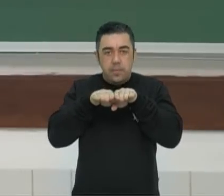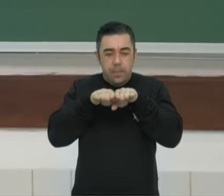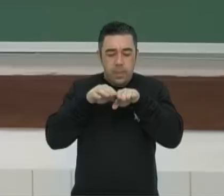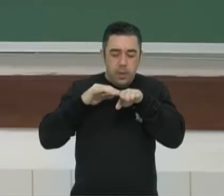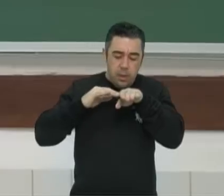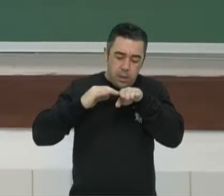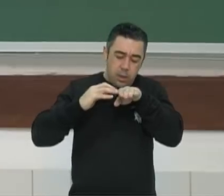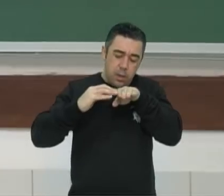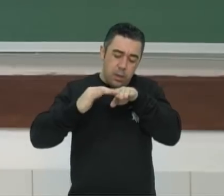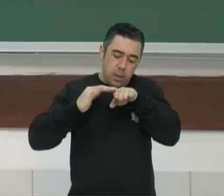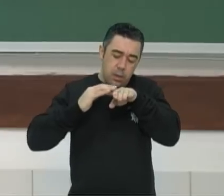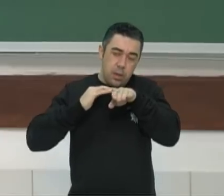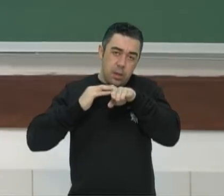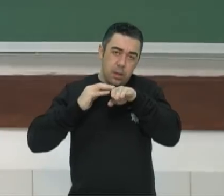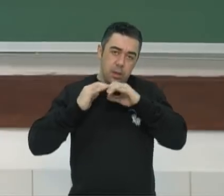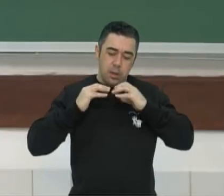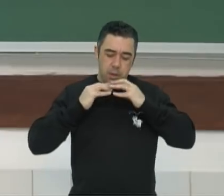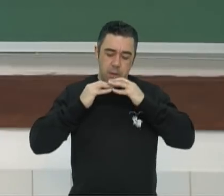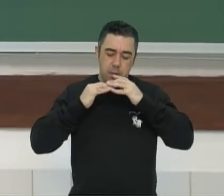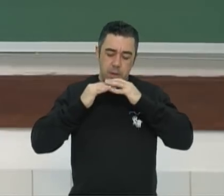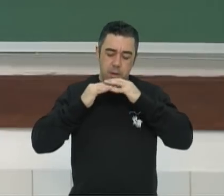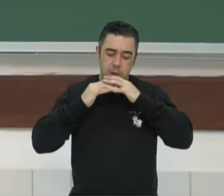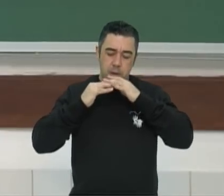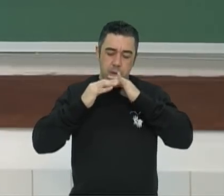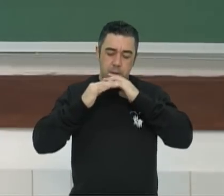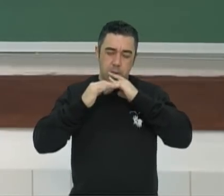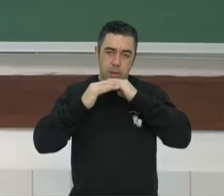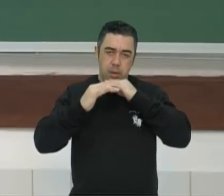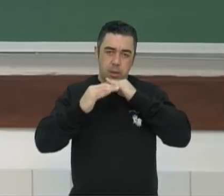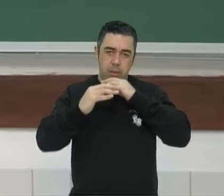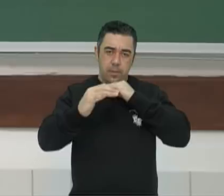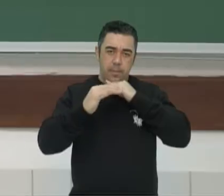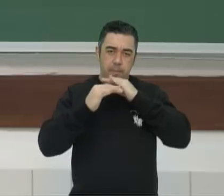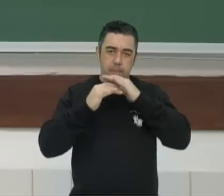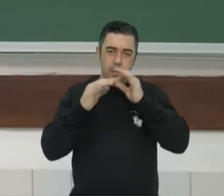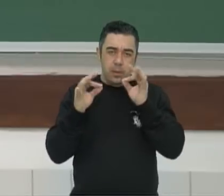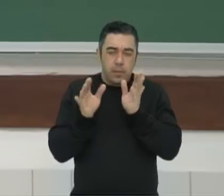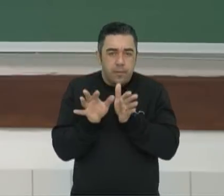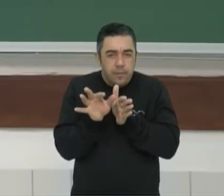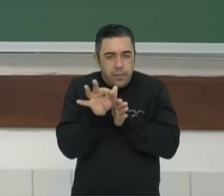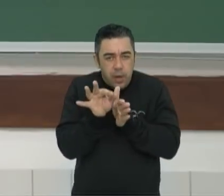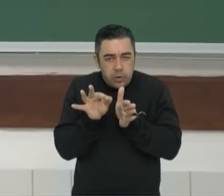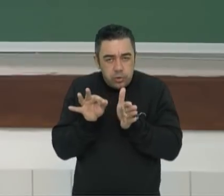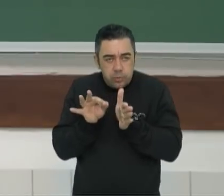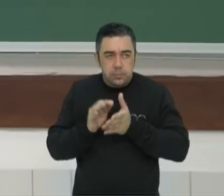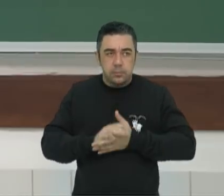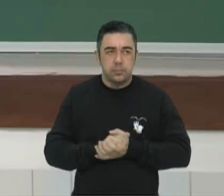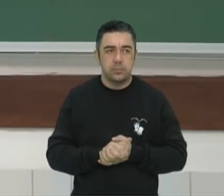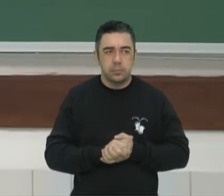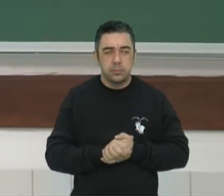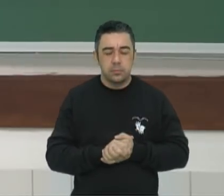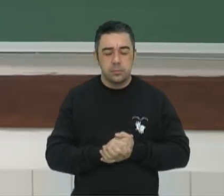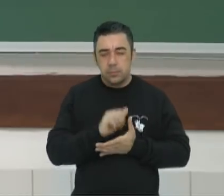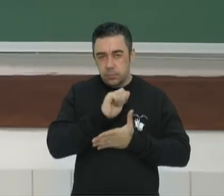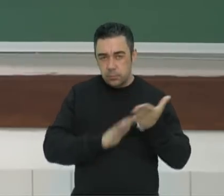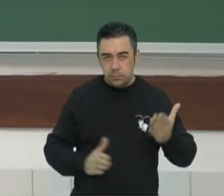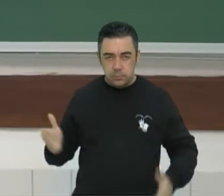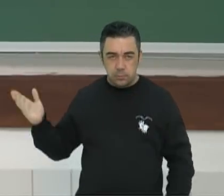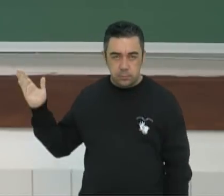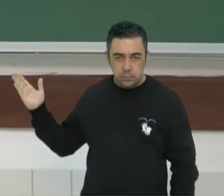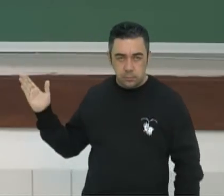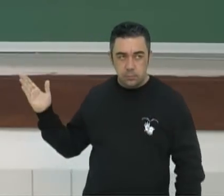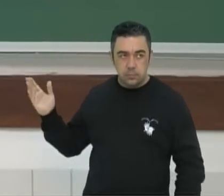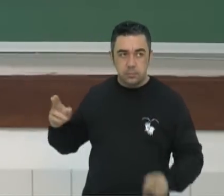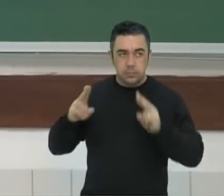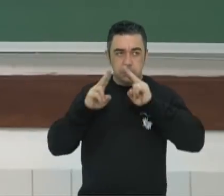haja menos excesso de colágeno nessa abertura. Mais um exercício aqui para a